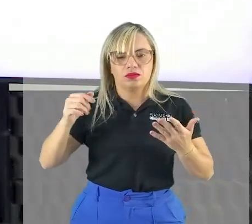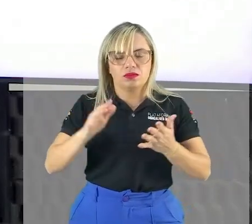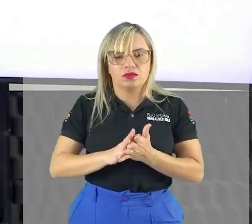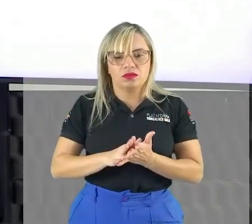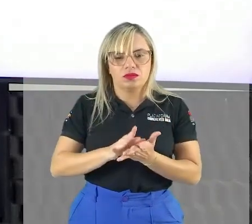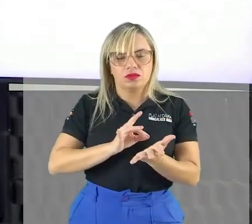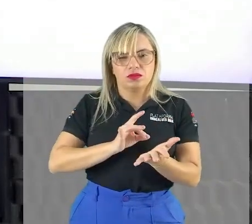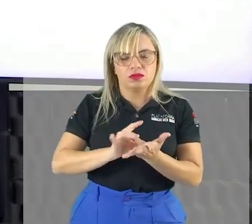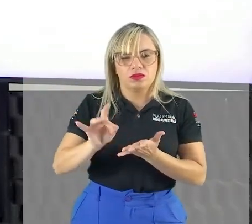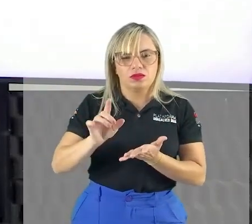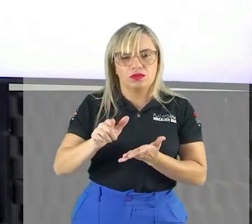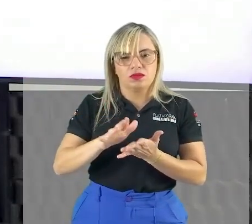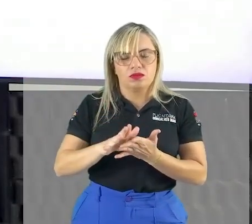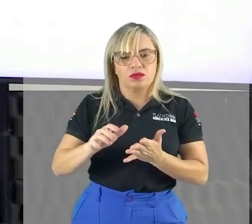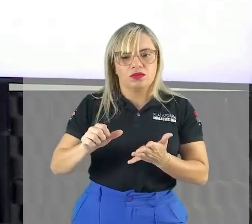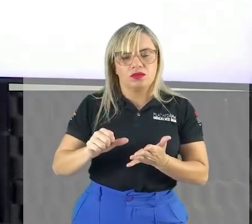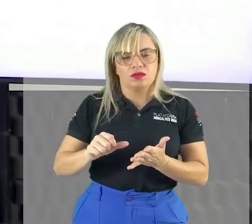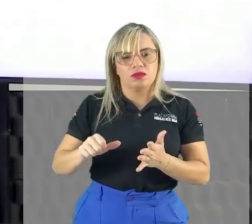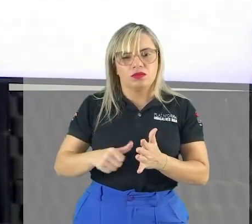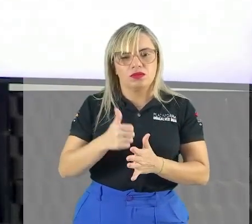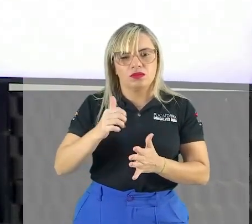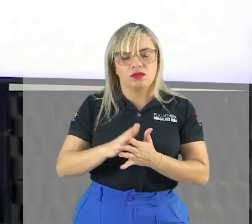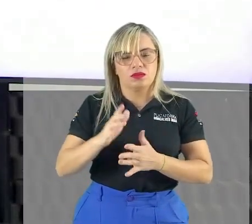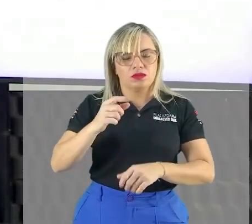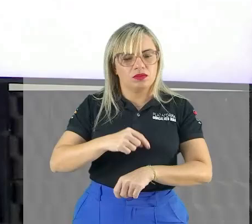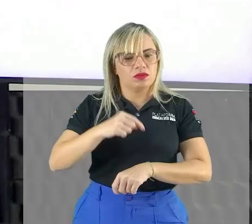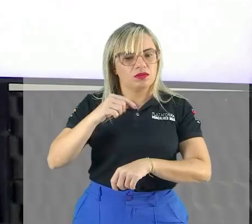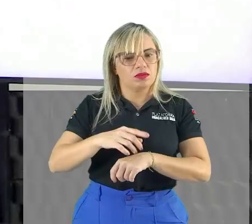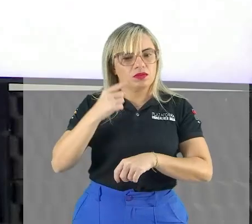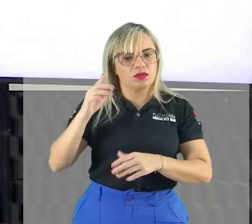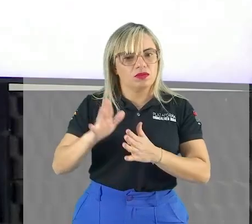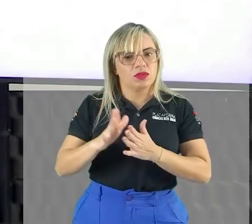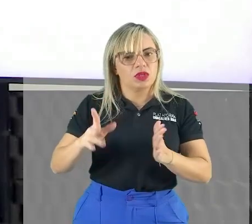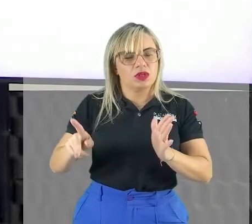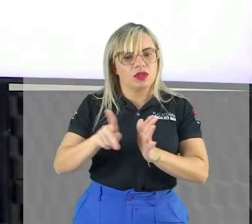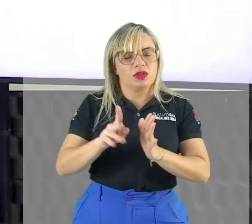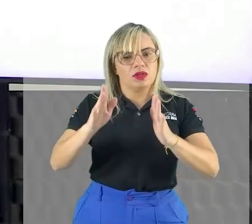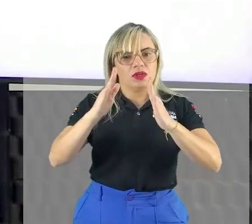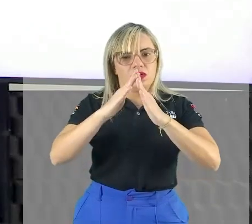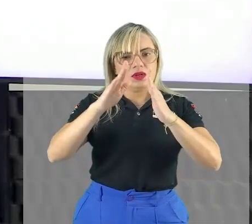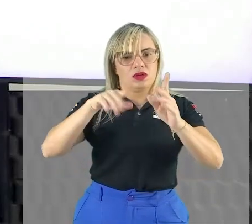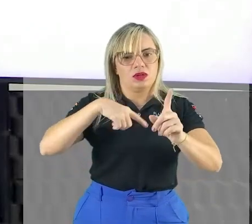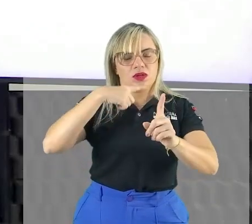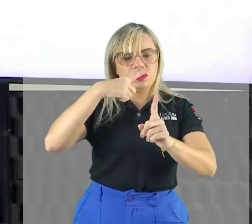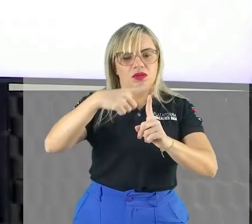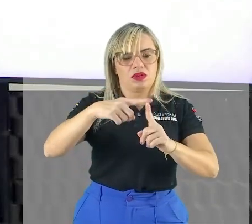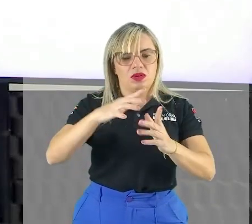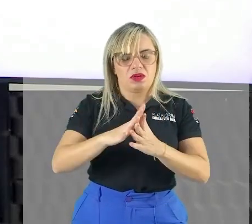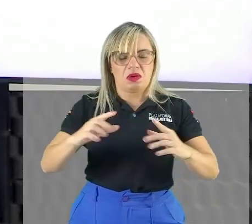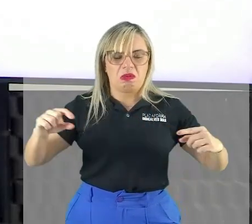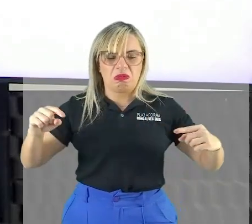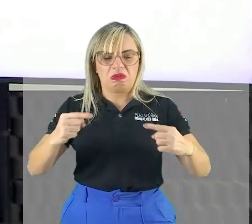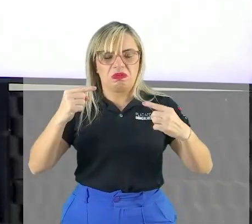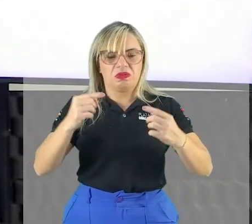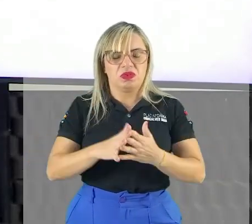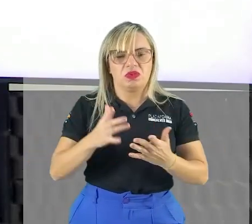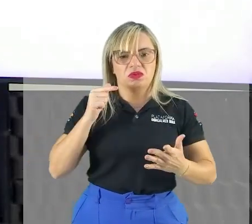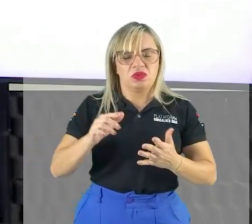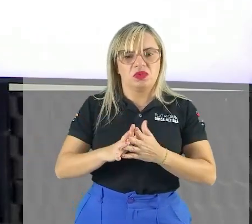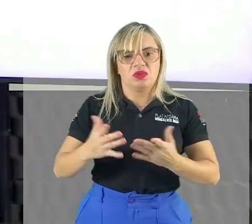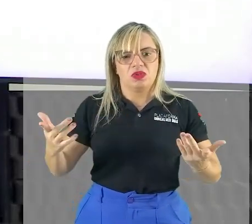ali de primeiro momento, né, dessa burguesia? A própria Igreja Católica, que eles, de fato, tinham